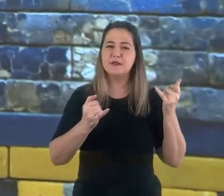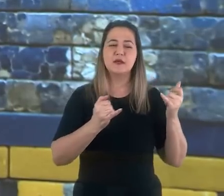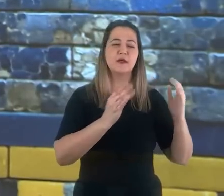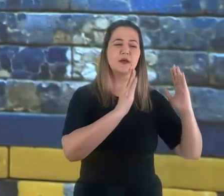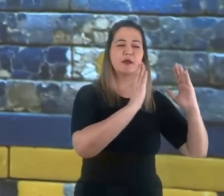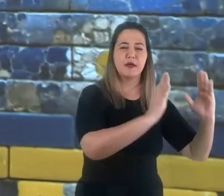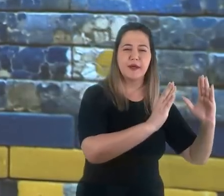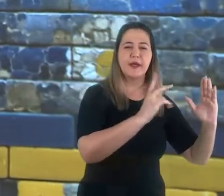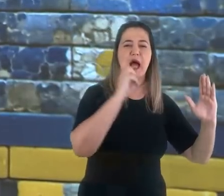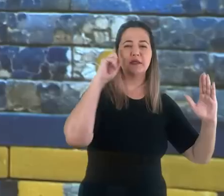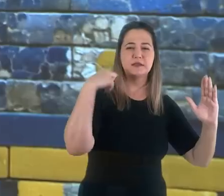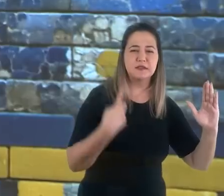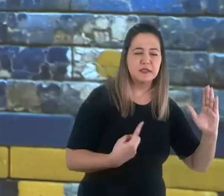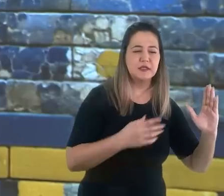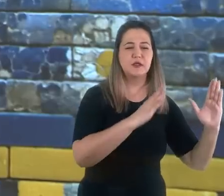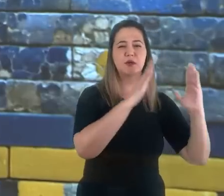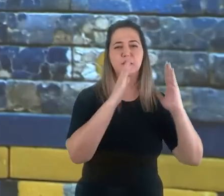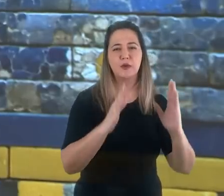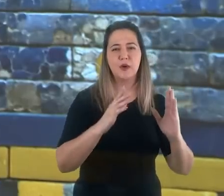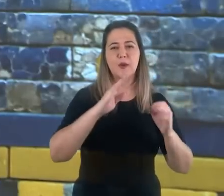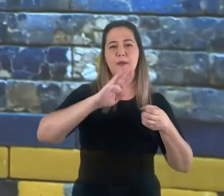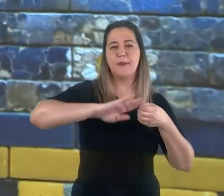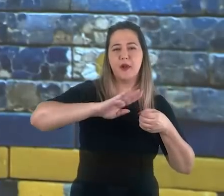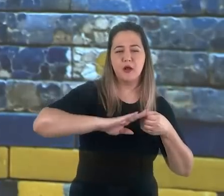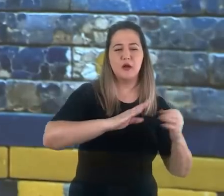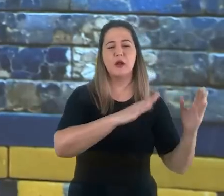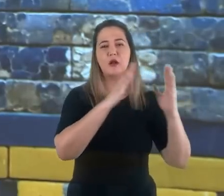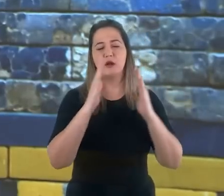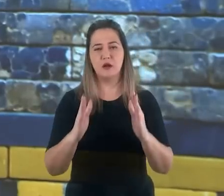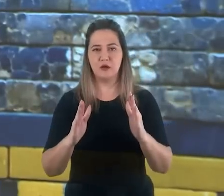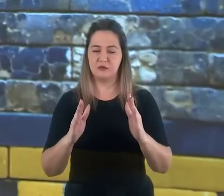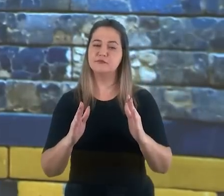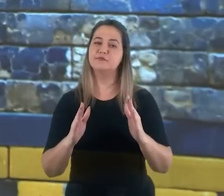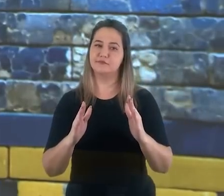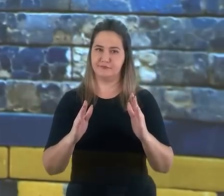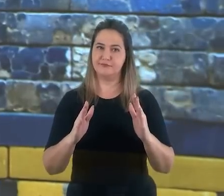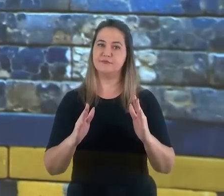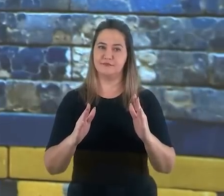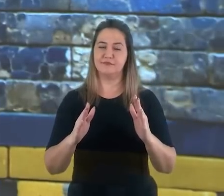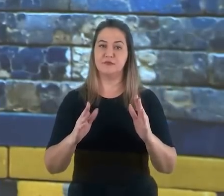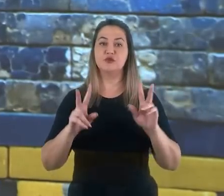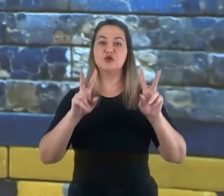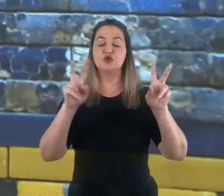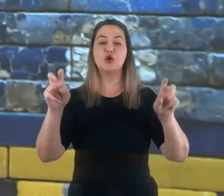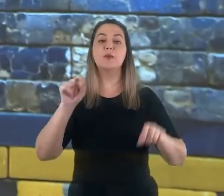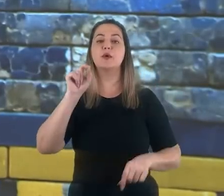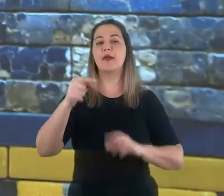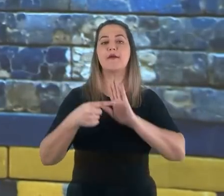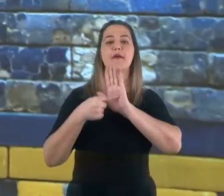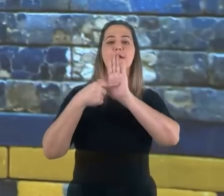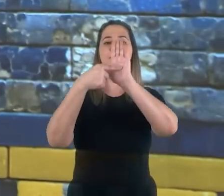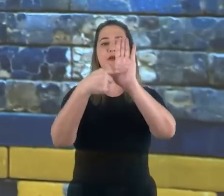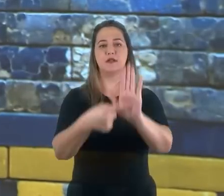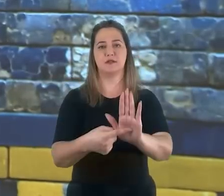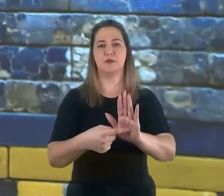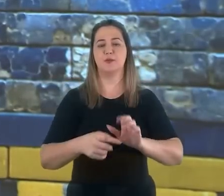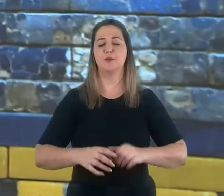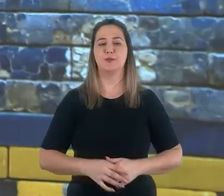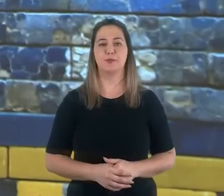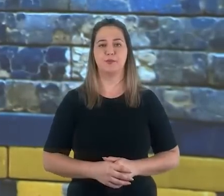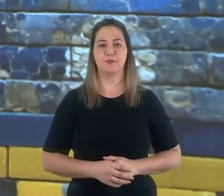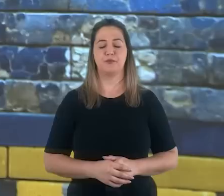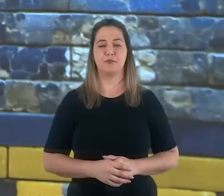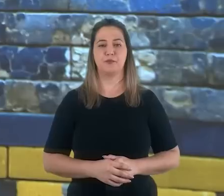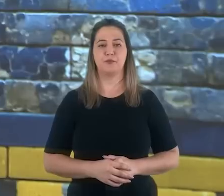governariam a Babilônia, especialmente como diz no conteúdo da revelação que eu chamaria de eixo temporal. Em outras